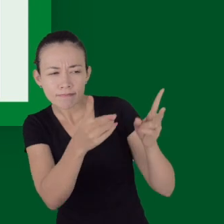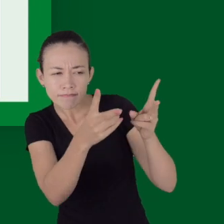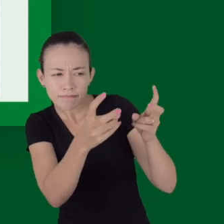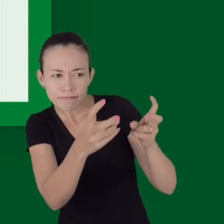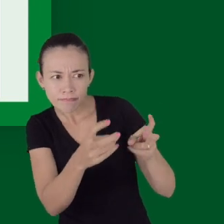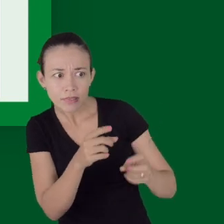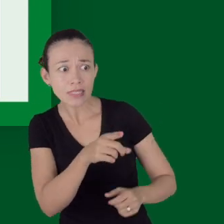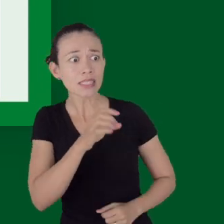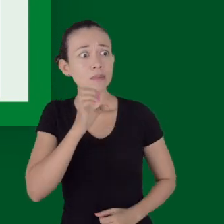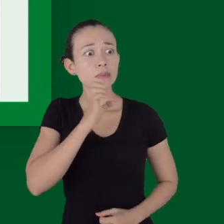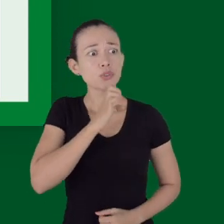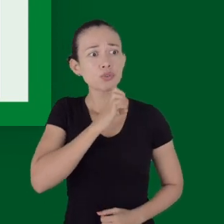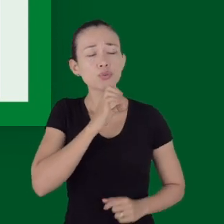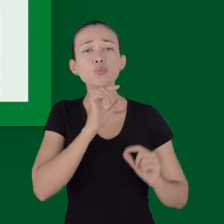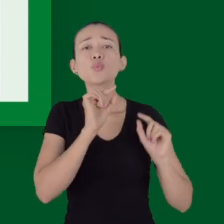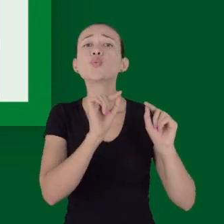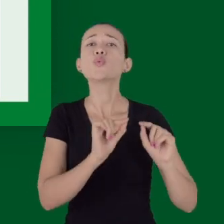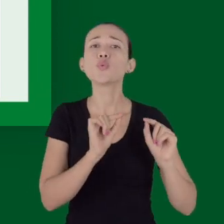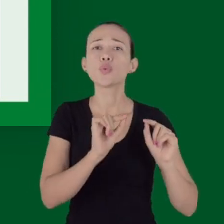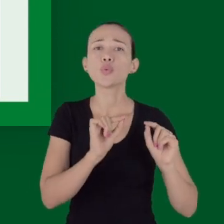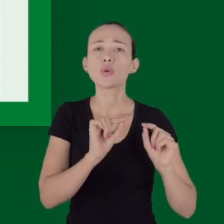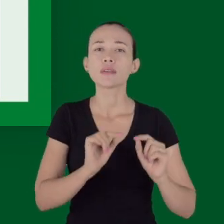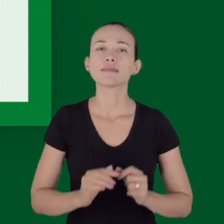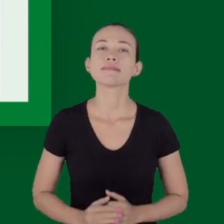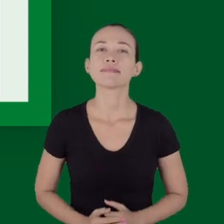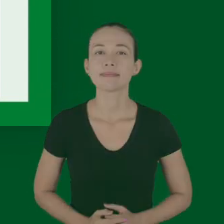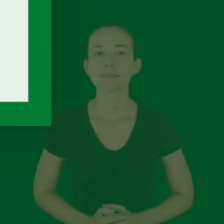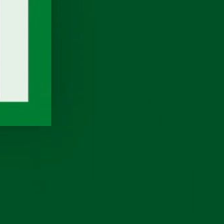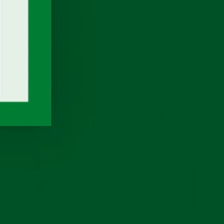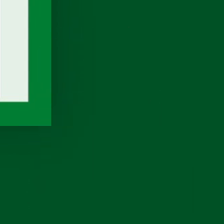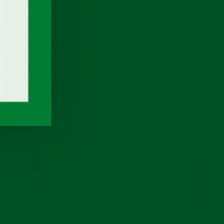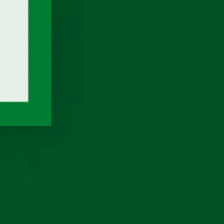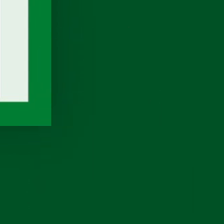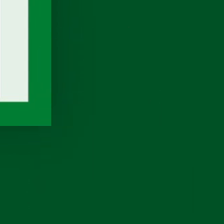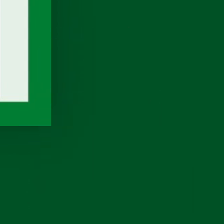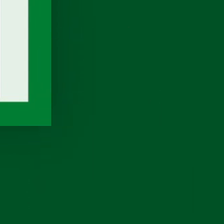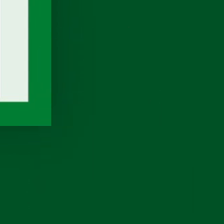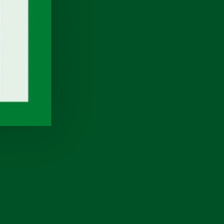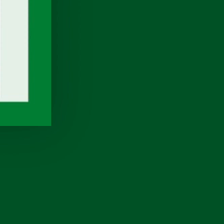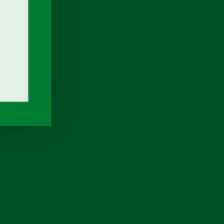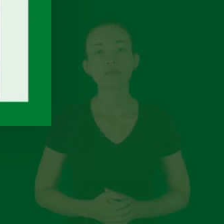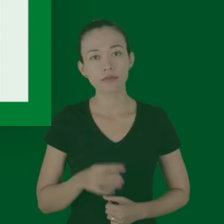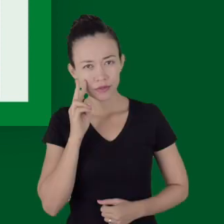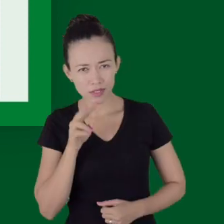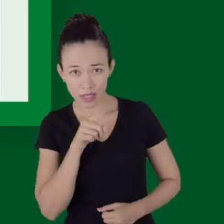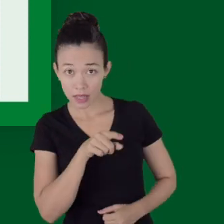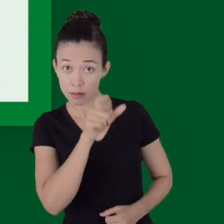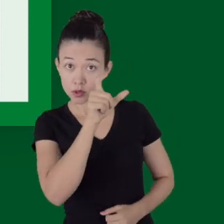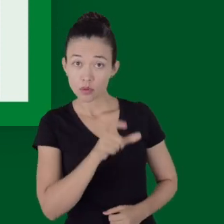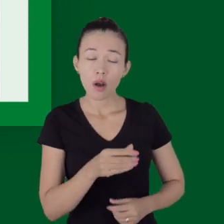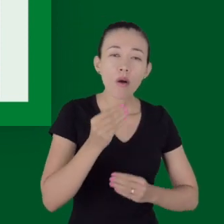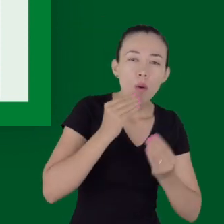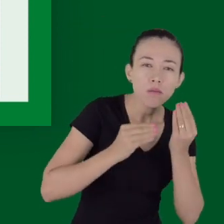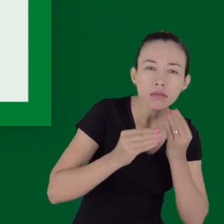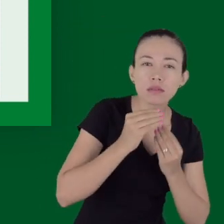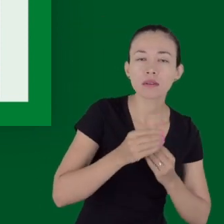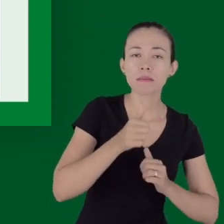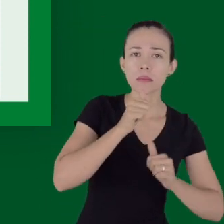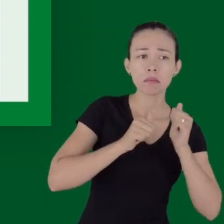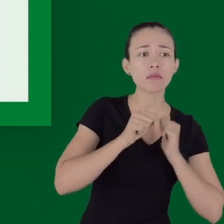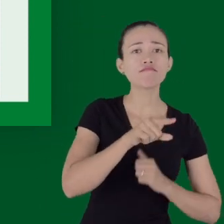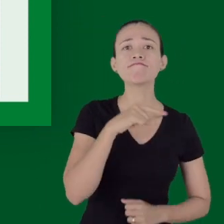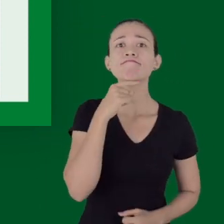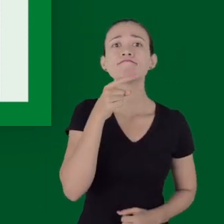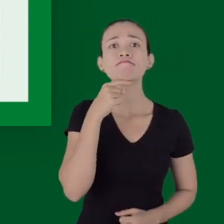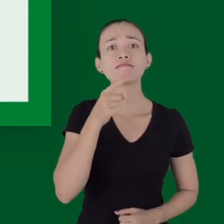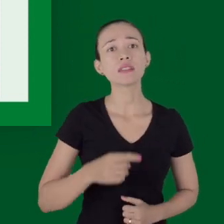Sinais e sintomas de emergência seriam se o paciente não consegue comer ou beber, se estiver inconsciente ou não